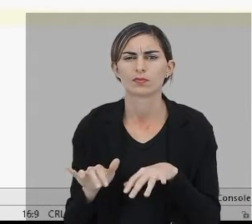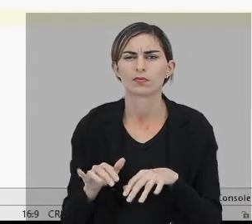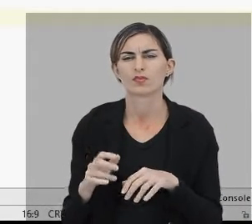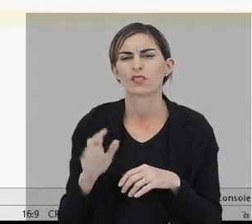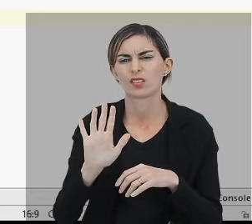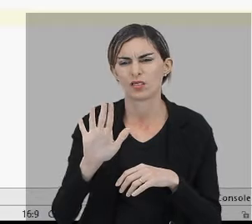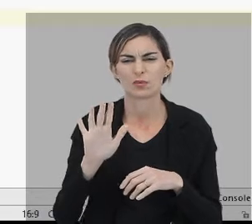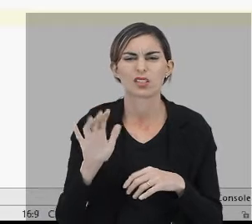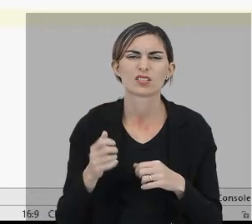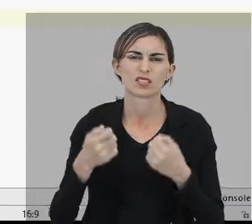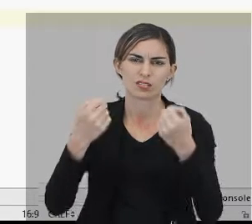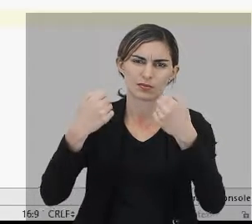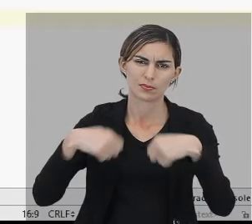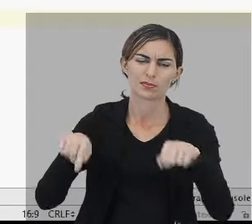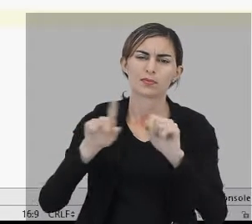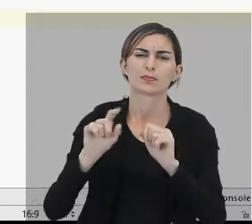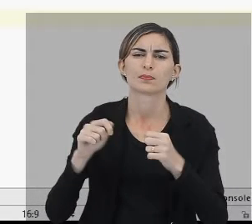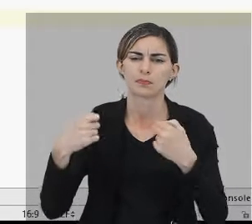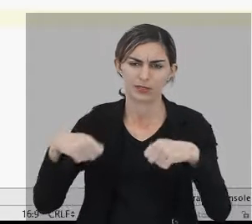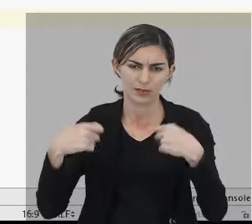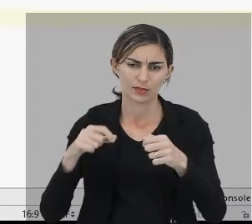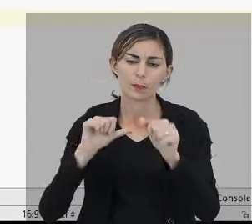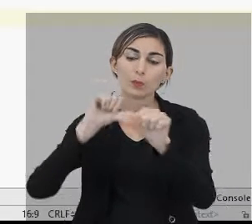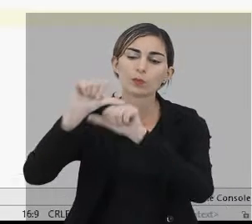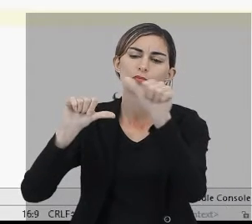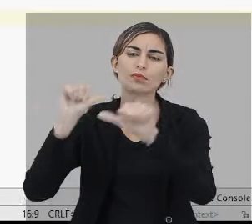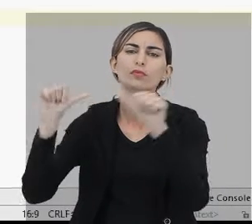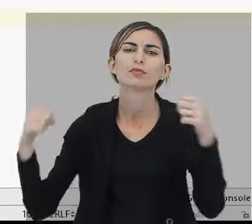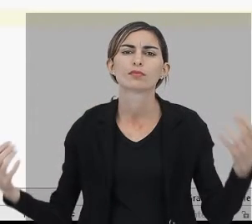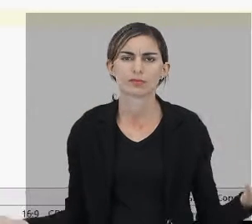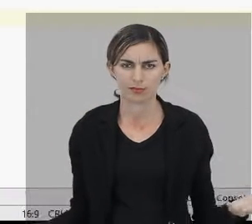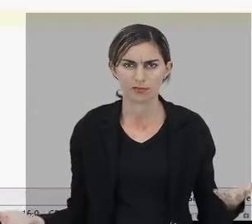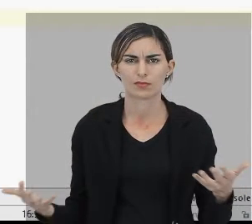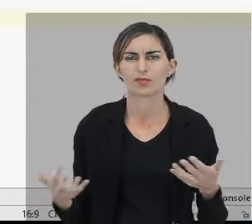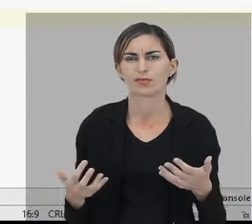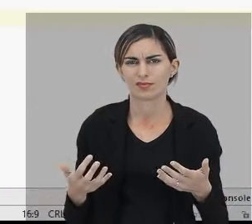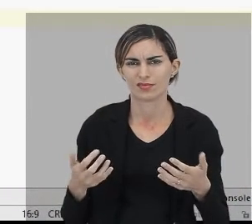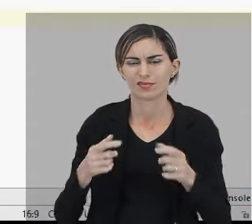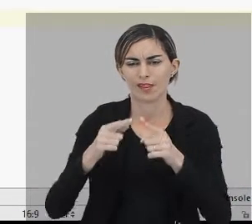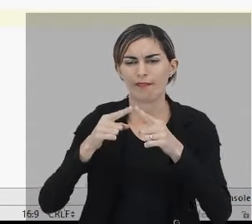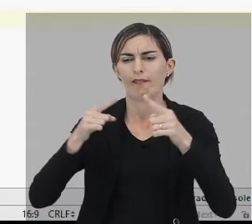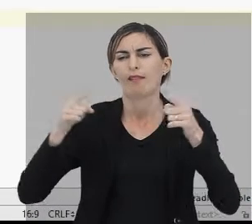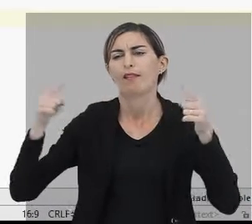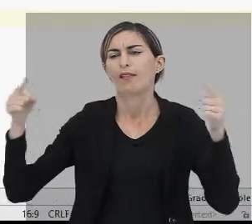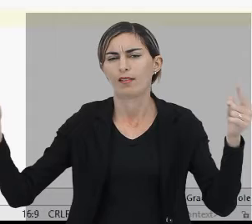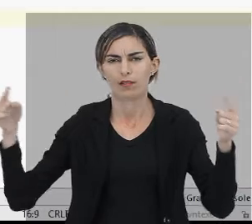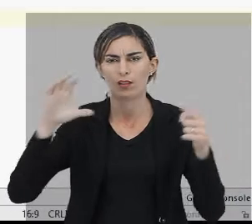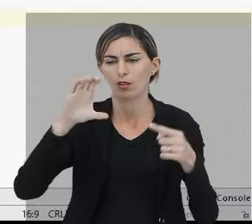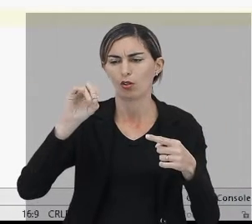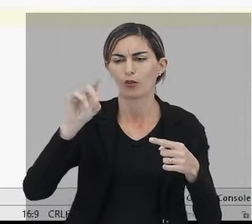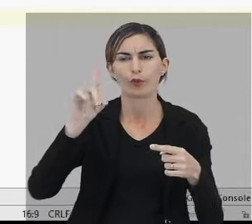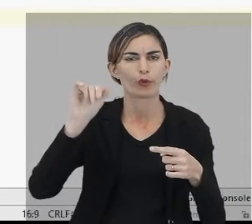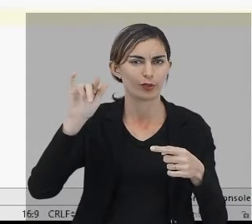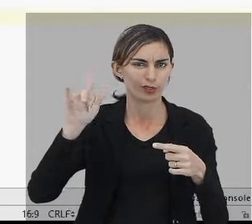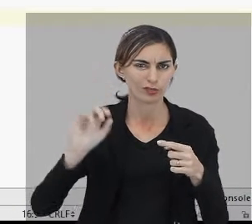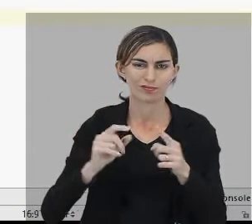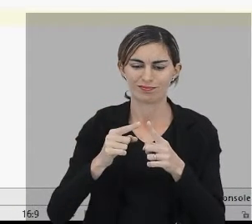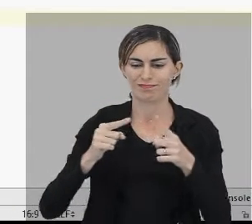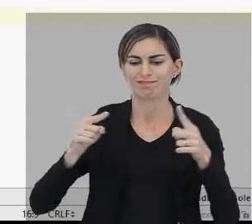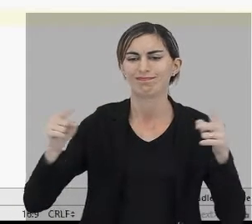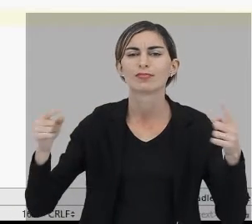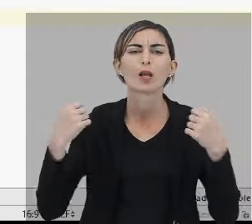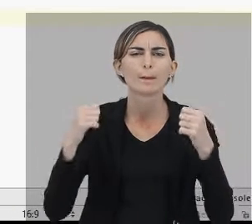mas se eu precisar fazer diversas alterações, ou vai estender demais o código. Então eu